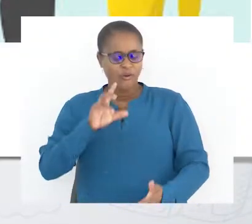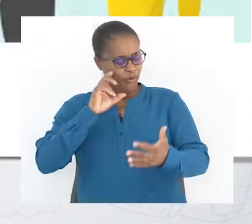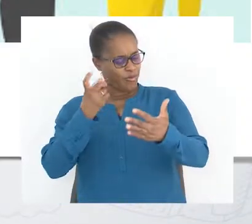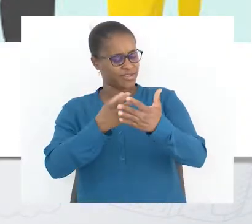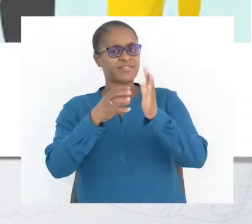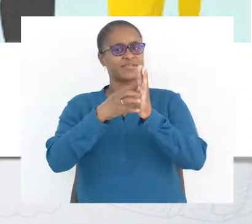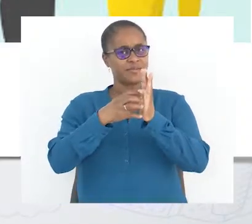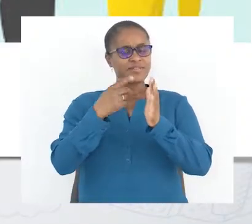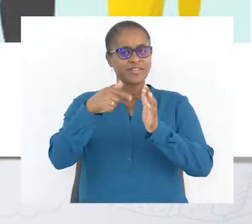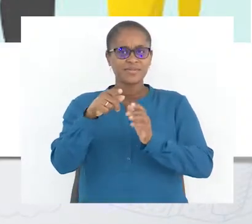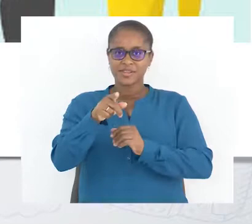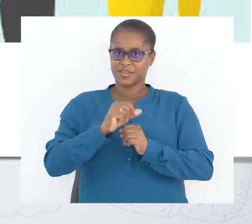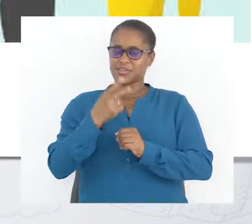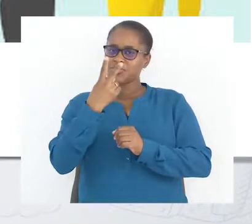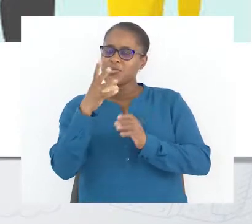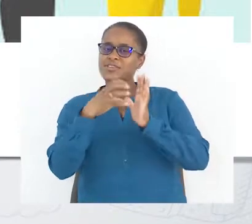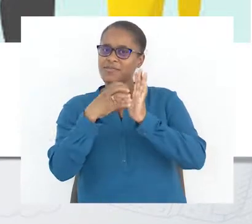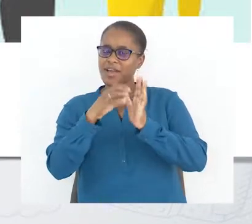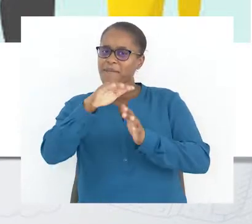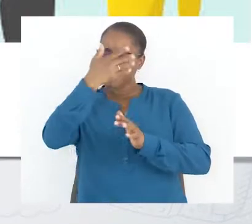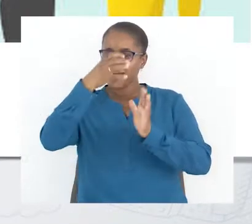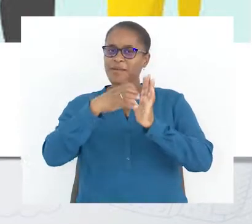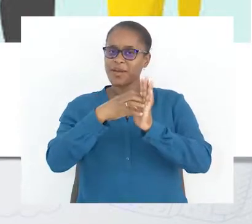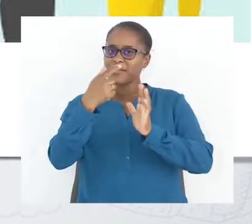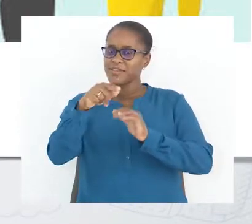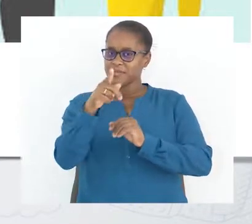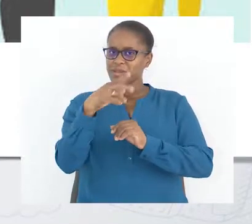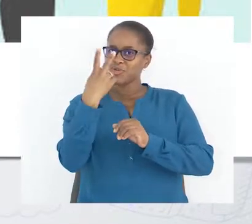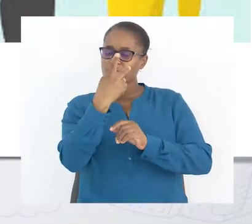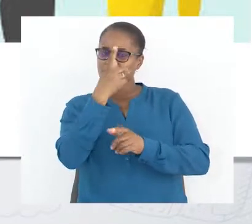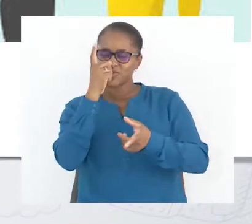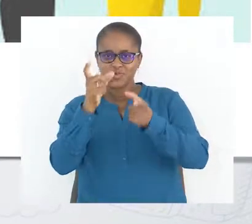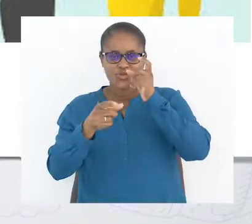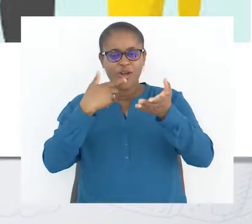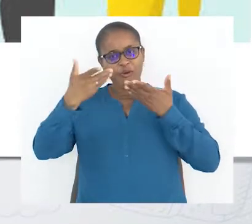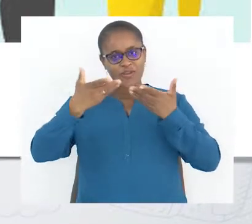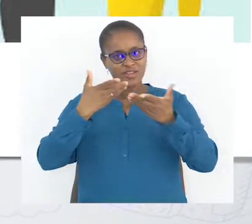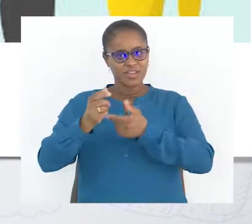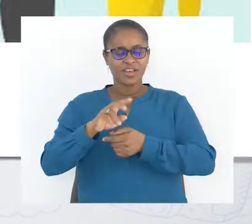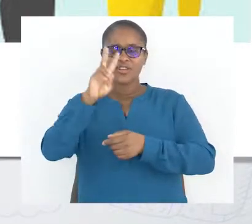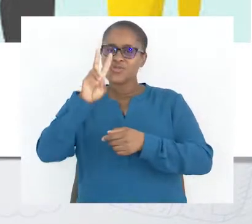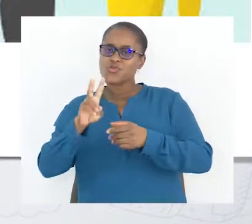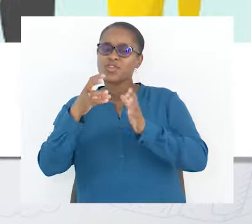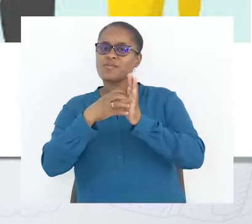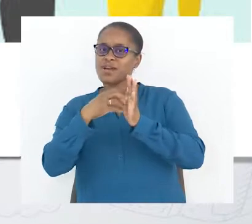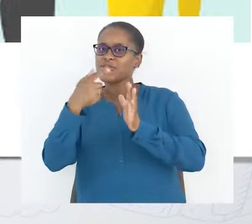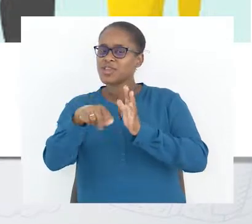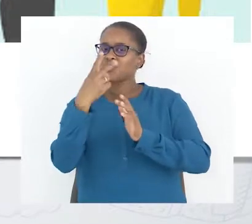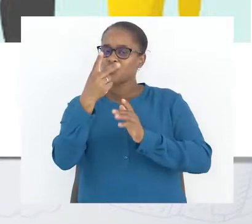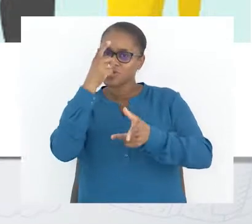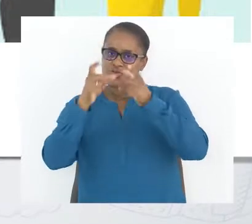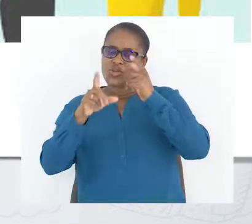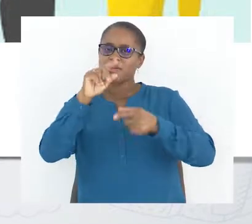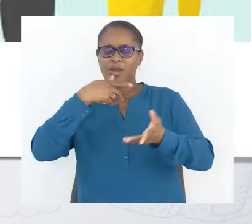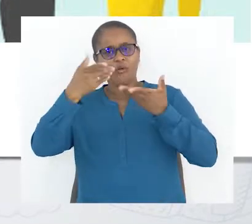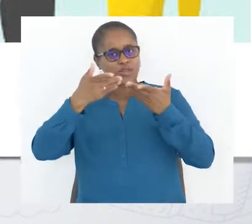Observem as imagens que temos aqui. Duas imagens. A primeira imagem temos duas pessoas a conversarem, enquanto que a segunda temos duas pessoas também a